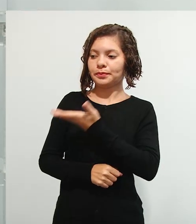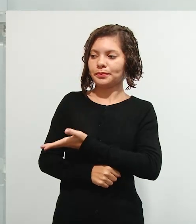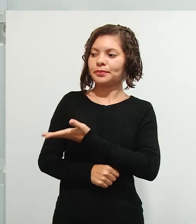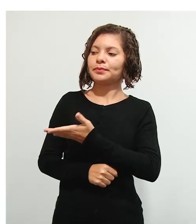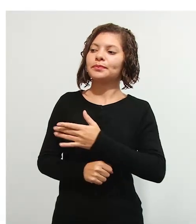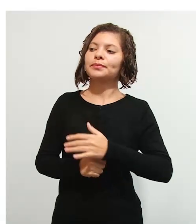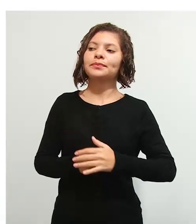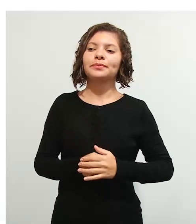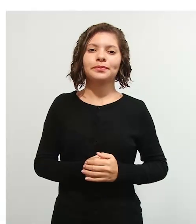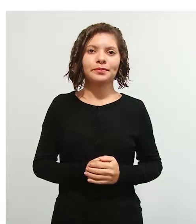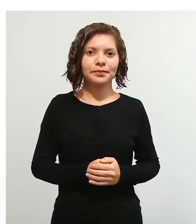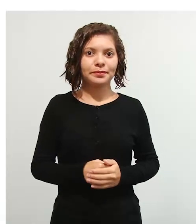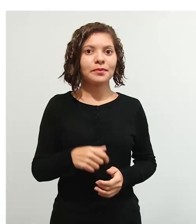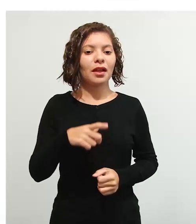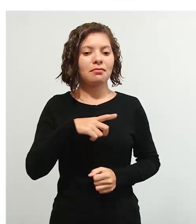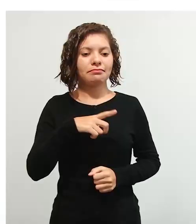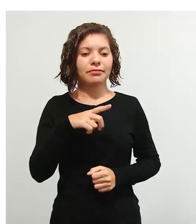ó.